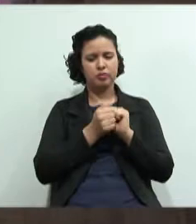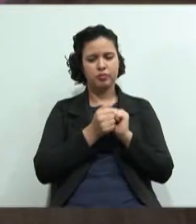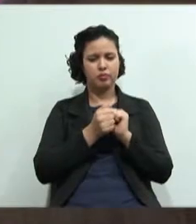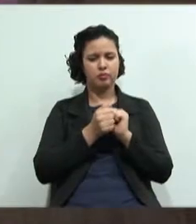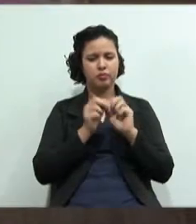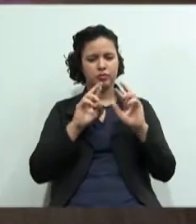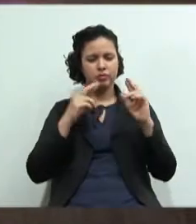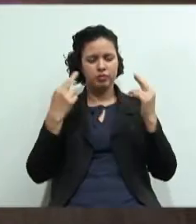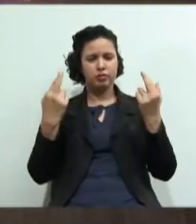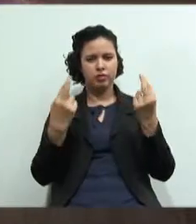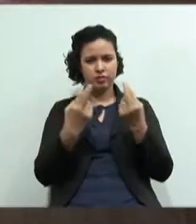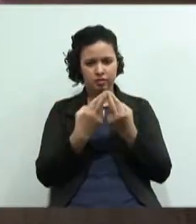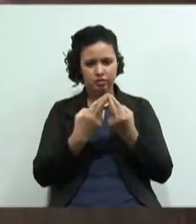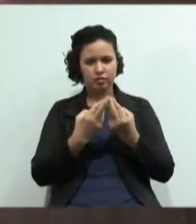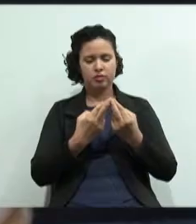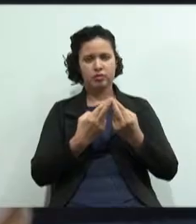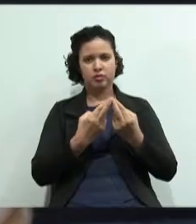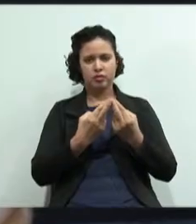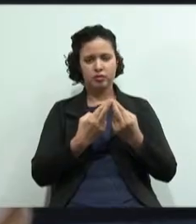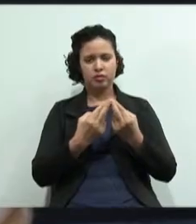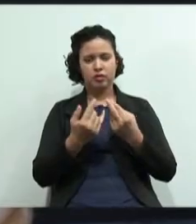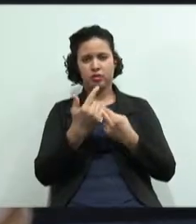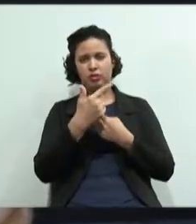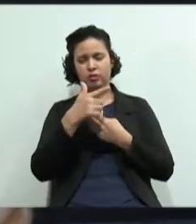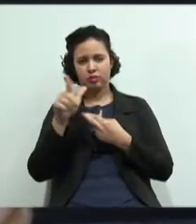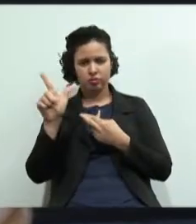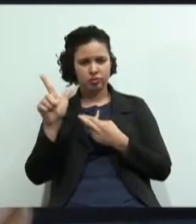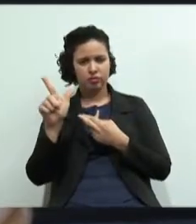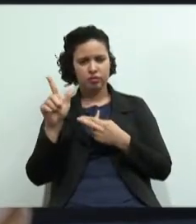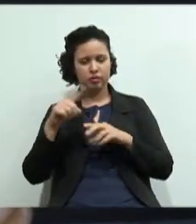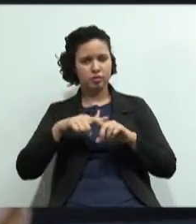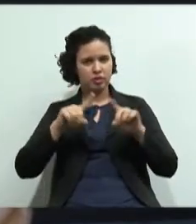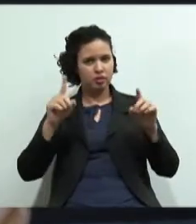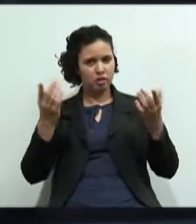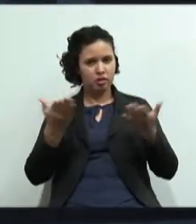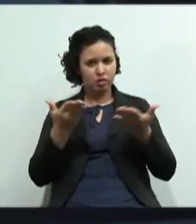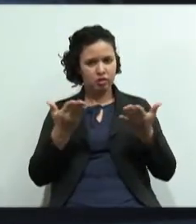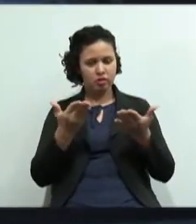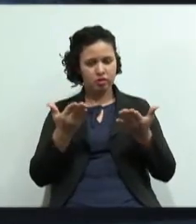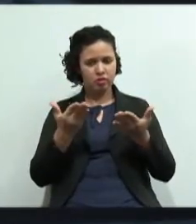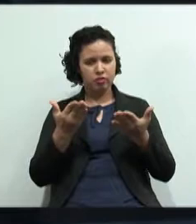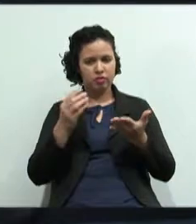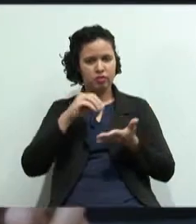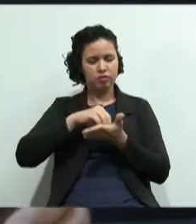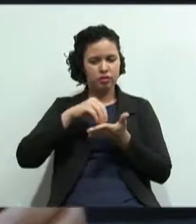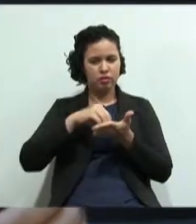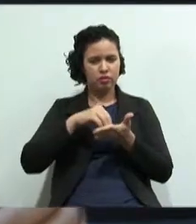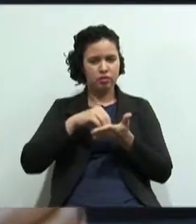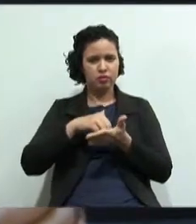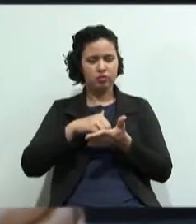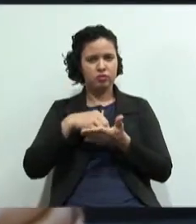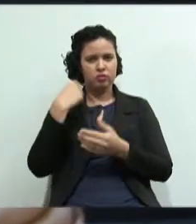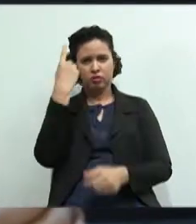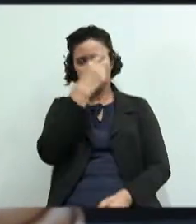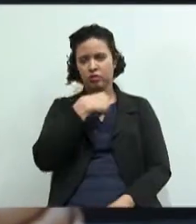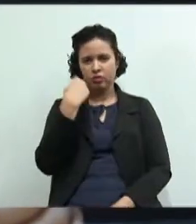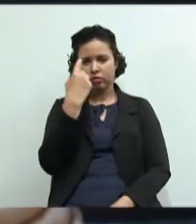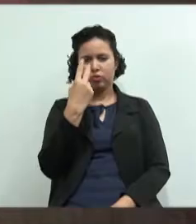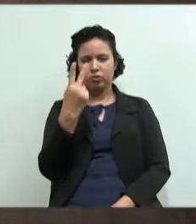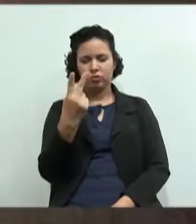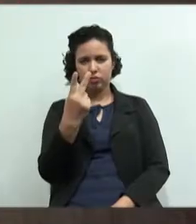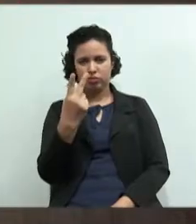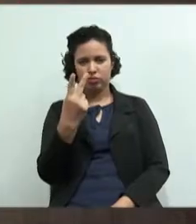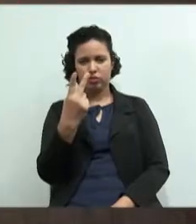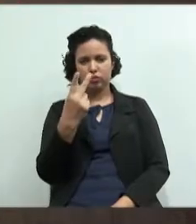de reunião, estou com o pessoal dos outros setores. Aham, mas já? Falta 2 horas pro prazo que eu dei ainda. Tá completo, tem